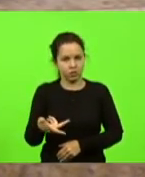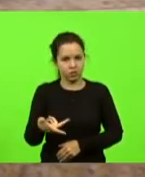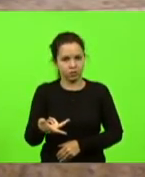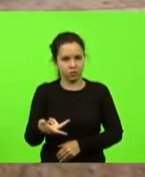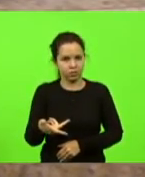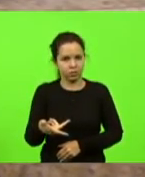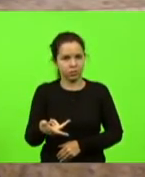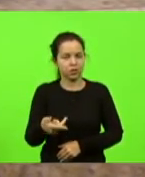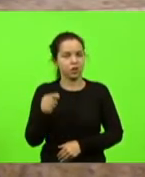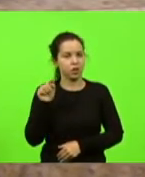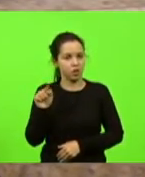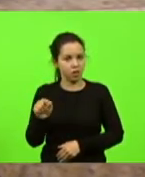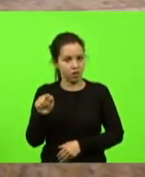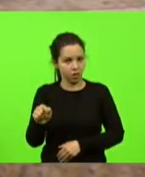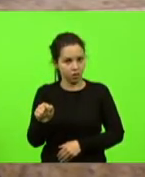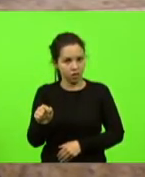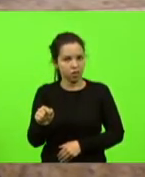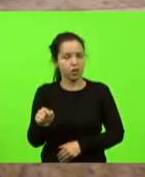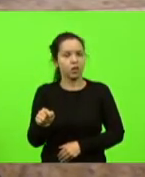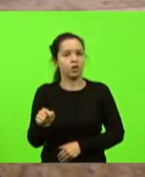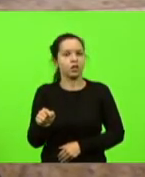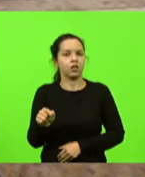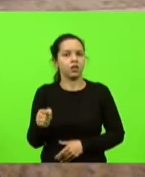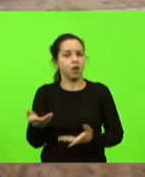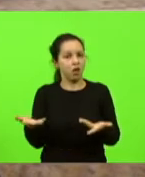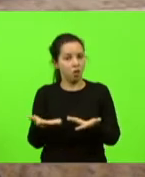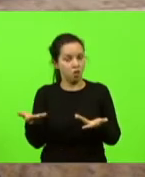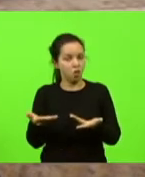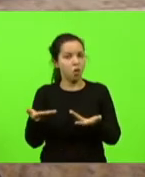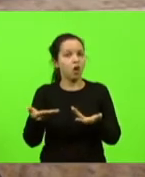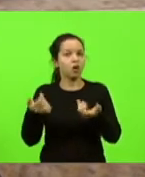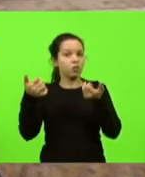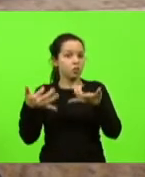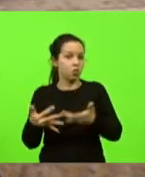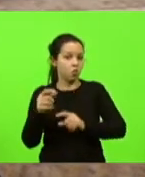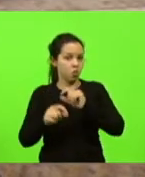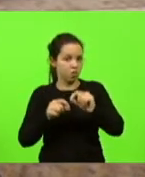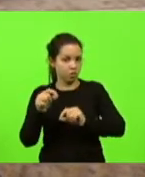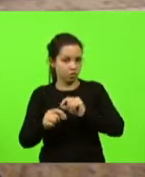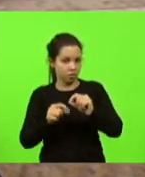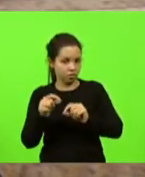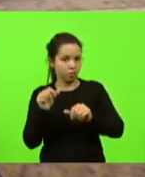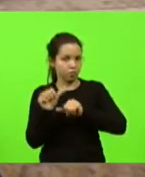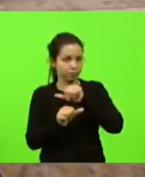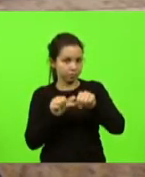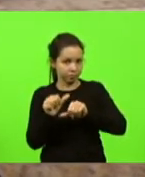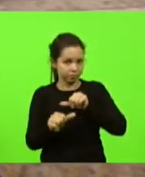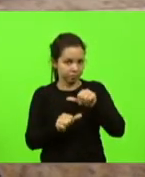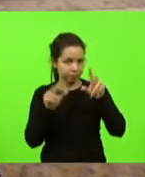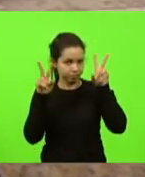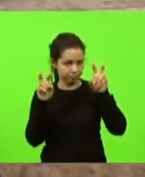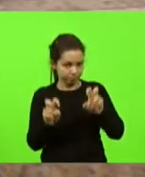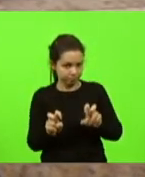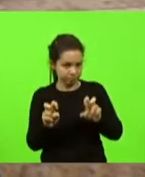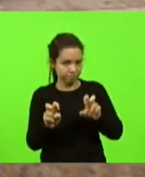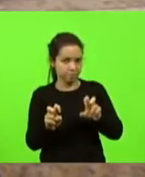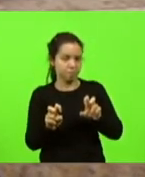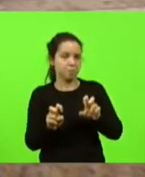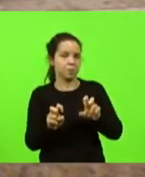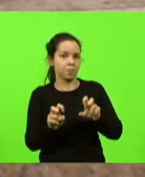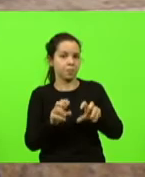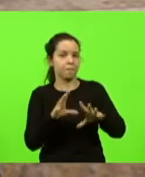ele levantou foi uma questão da relevância do assunto que diz respeito à mudança de uma emenda, de uma PEC, de uma